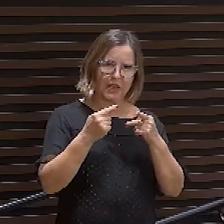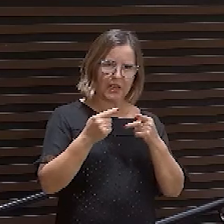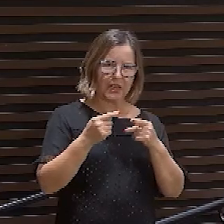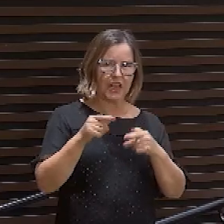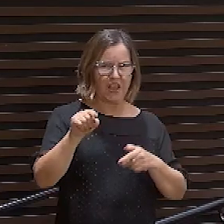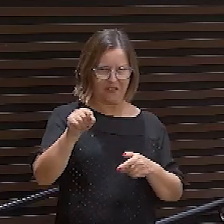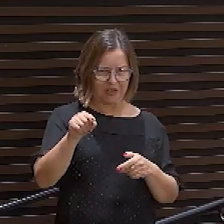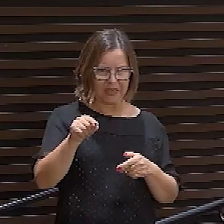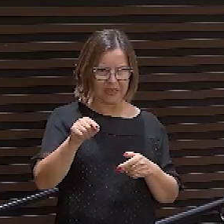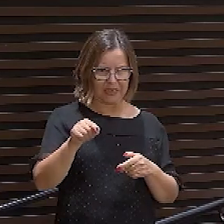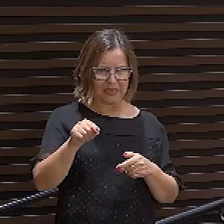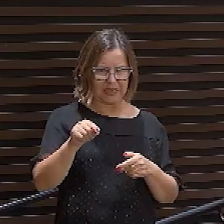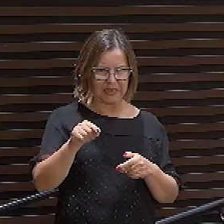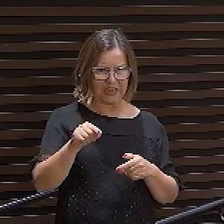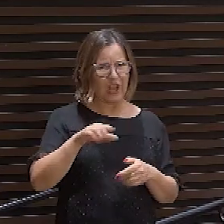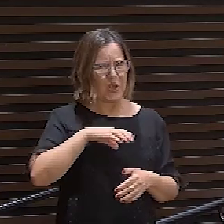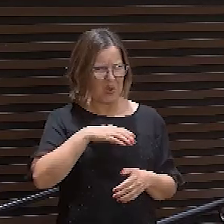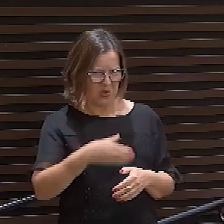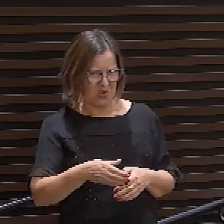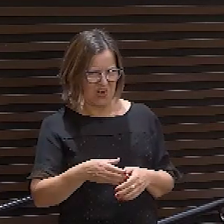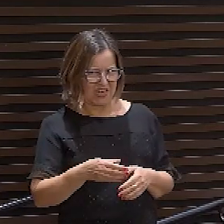nas mãos do Senhor?